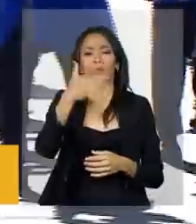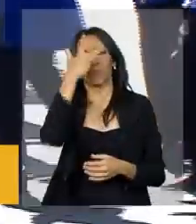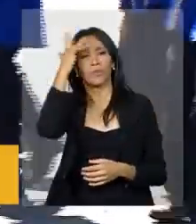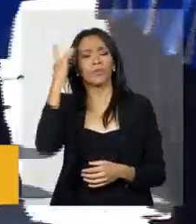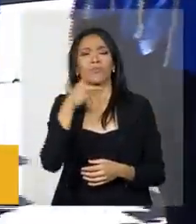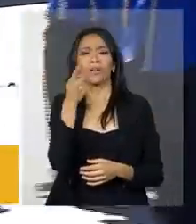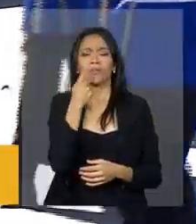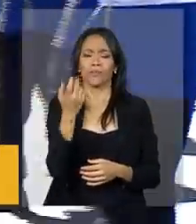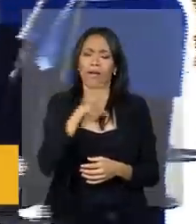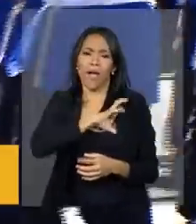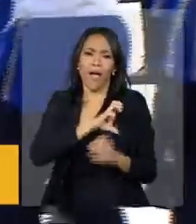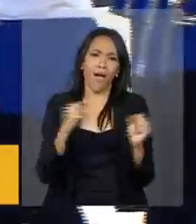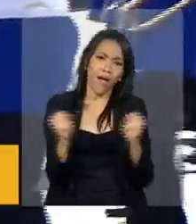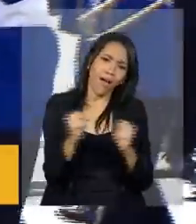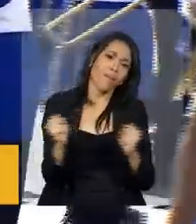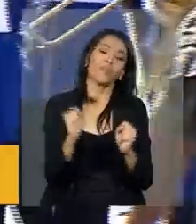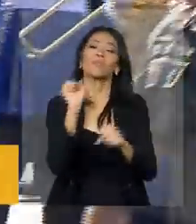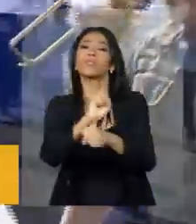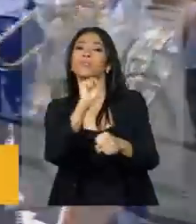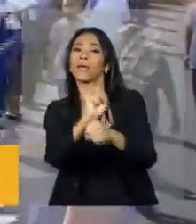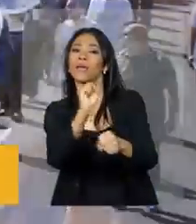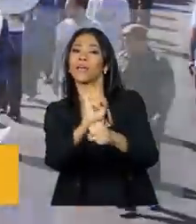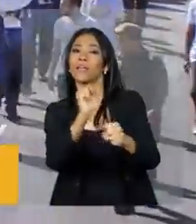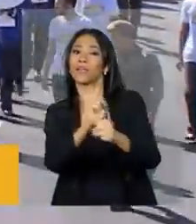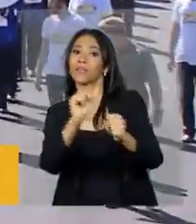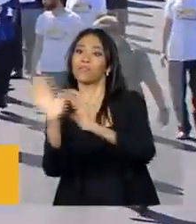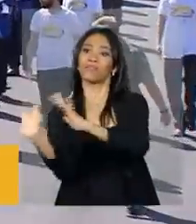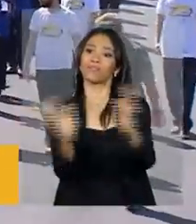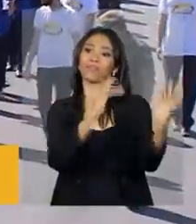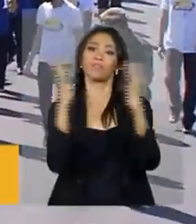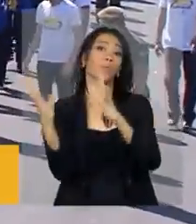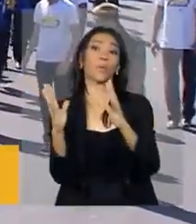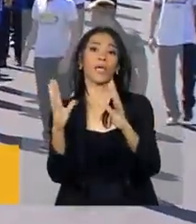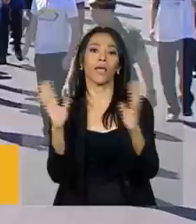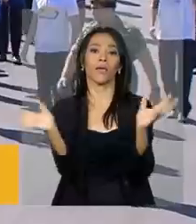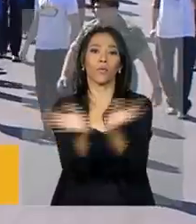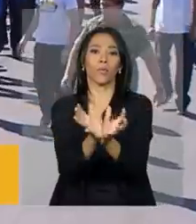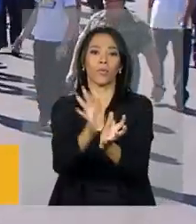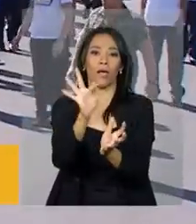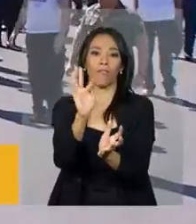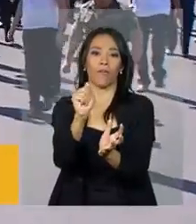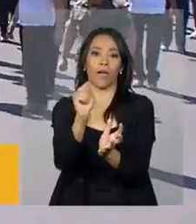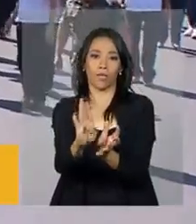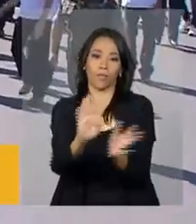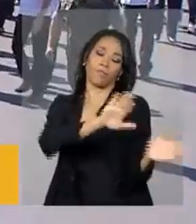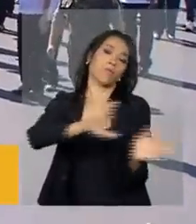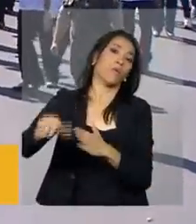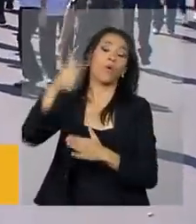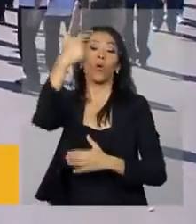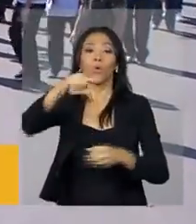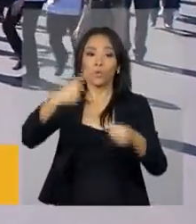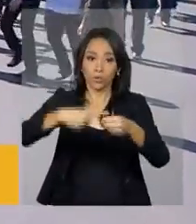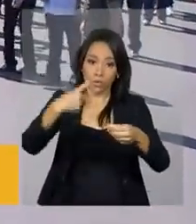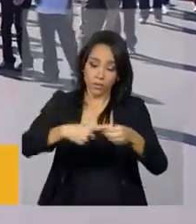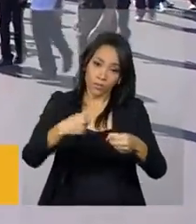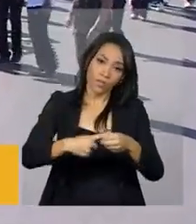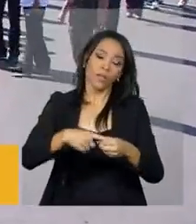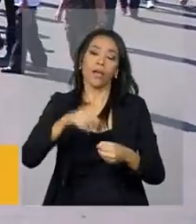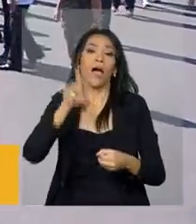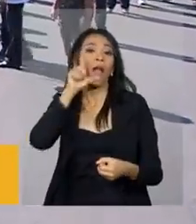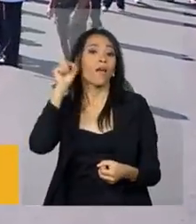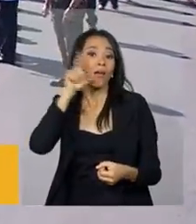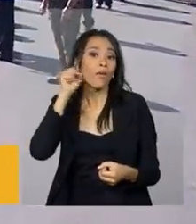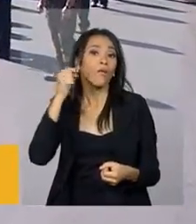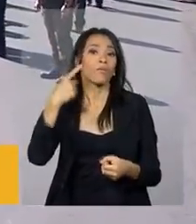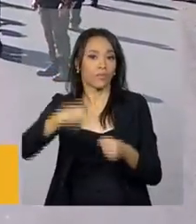aviação militar e está esperando a participação da FAB no evento. Direto de São Miguel dos Campos, em Alagoas, o Sebastião Araújo